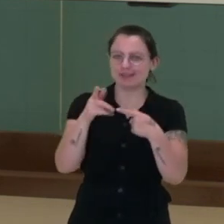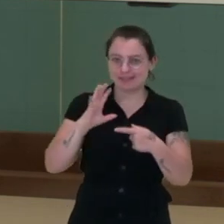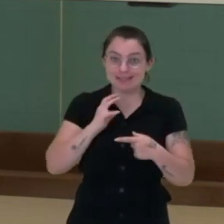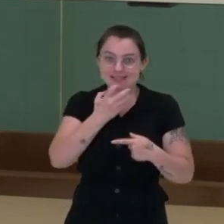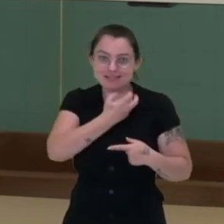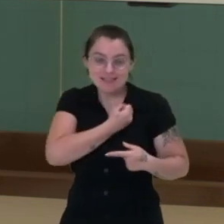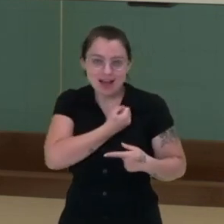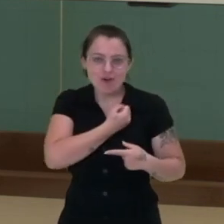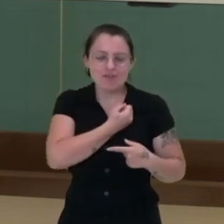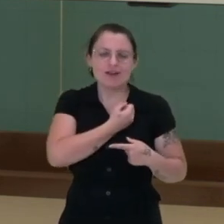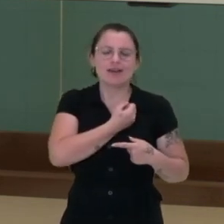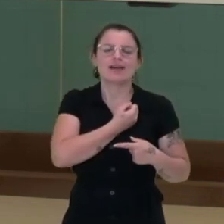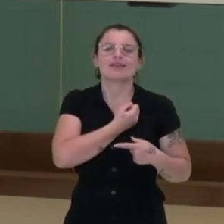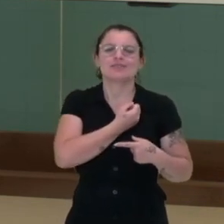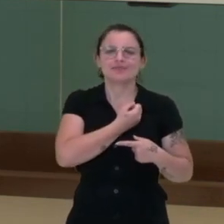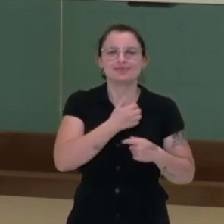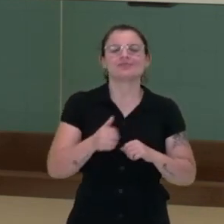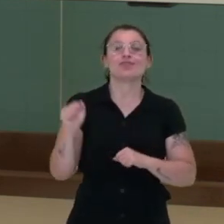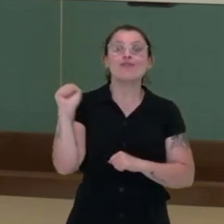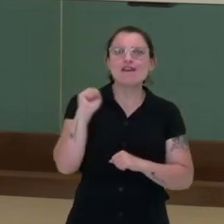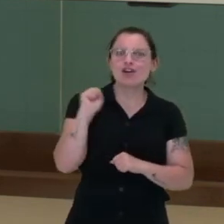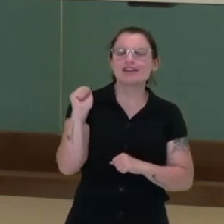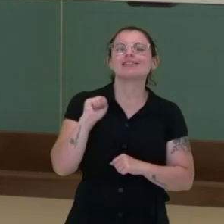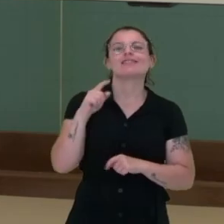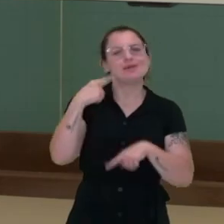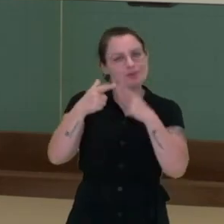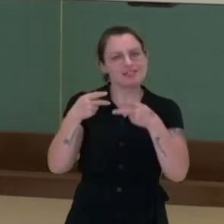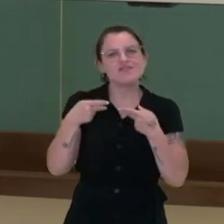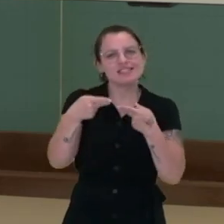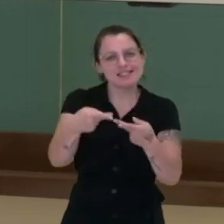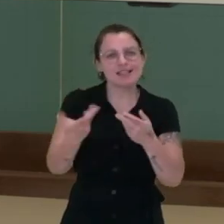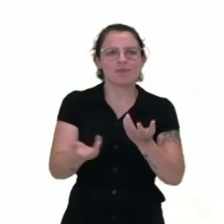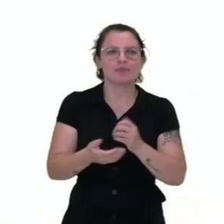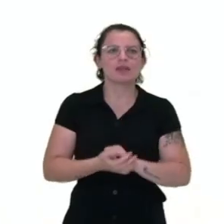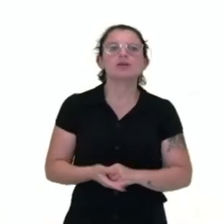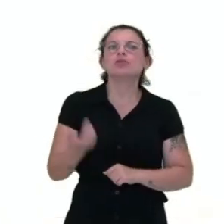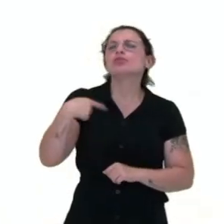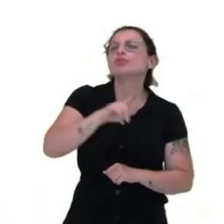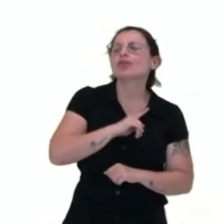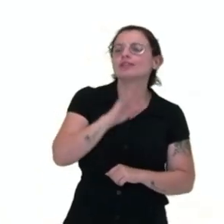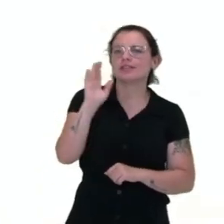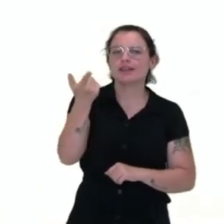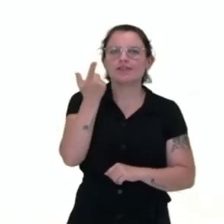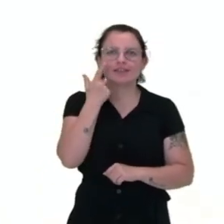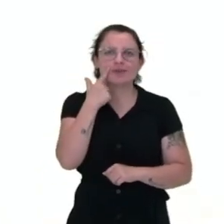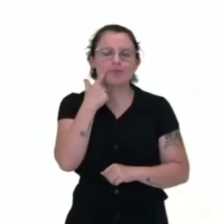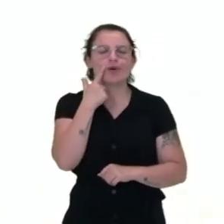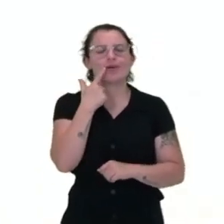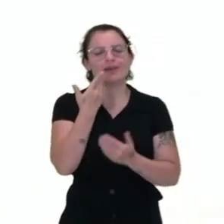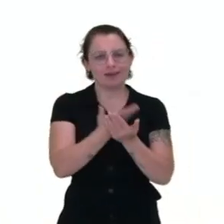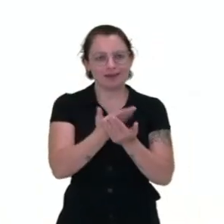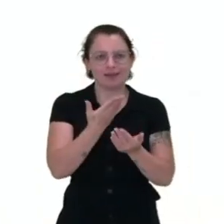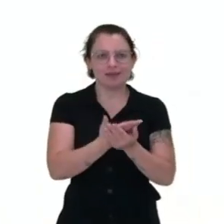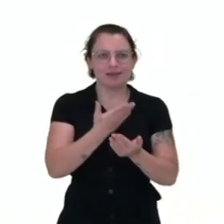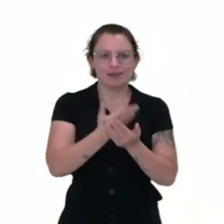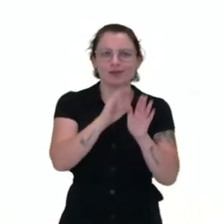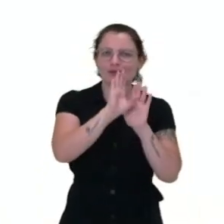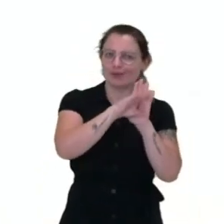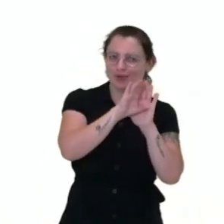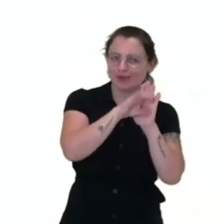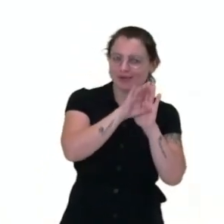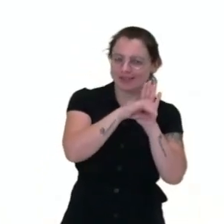salvo nos favoritos e depois você visita. E o que vimos na aula? O conceito de histologia, que é aquela ciência que